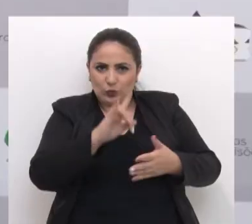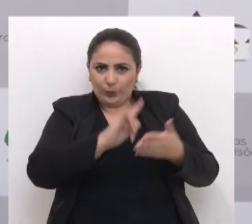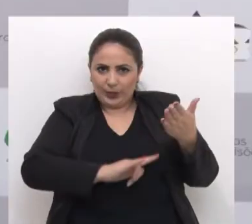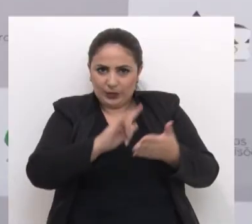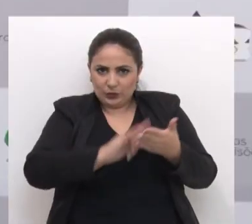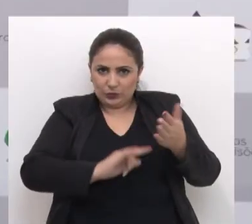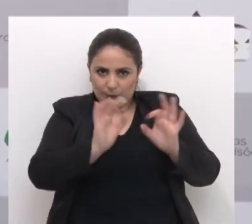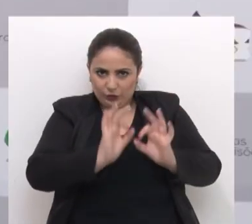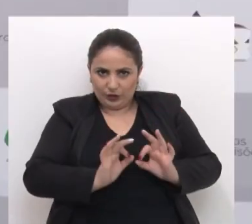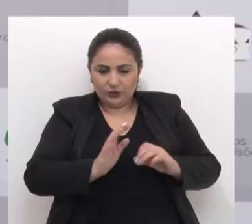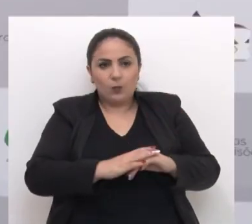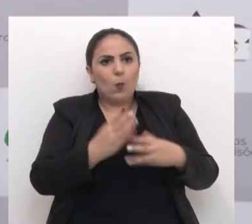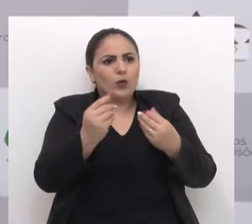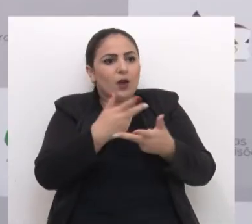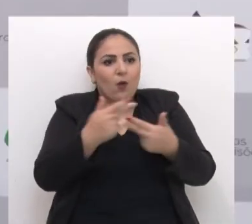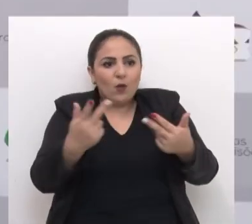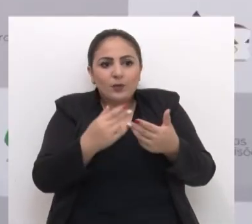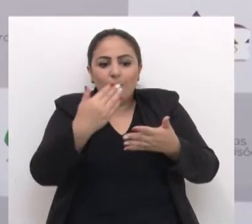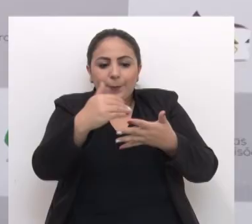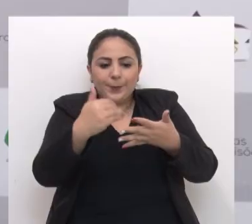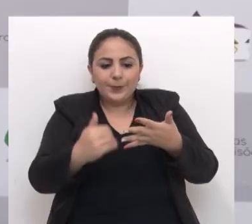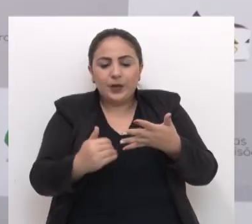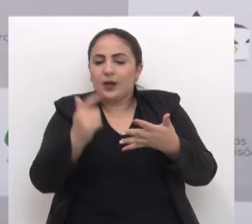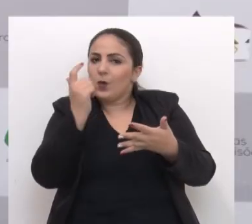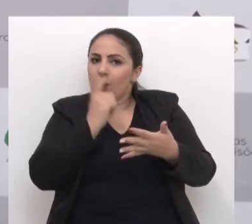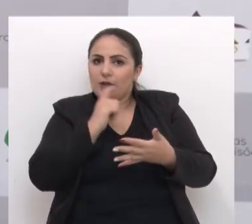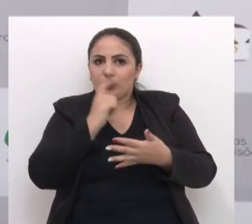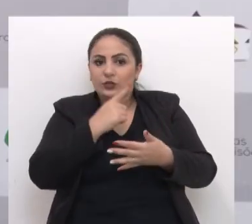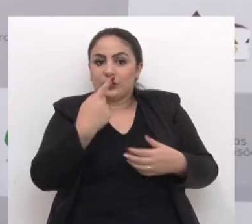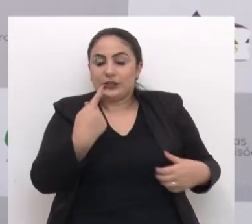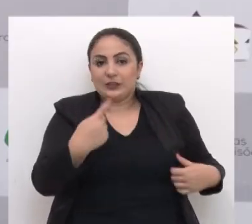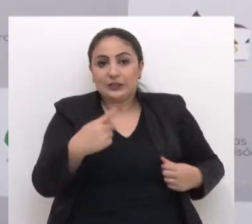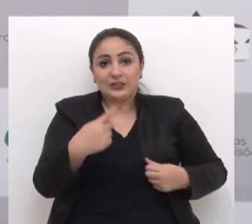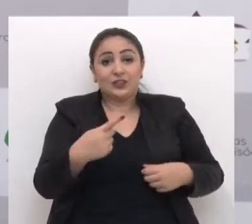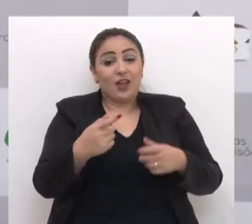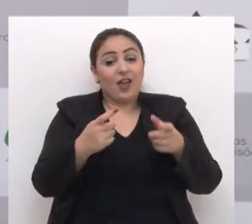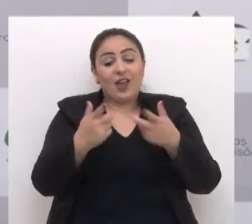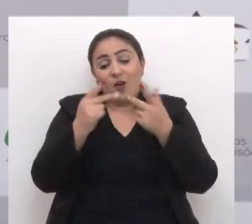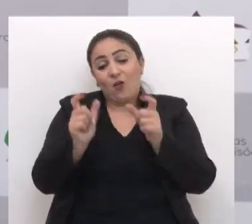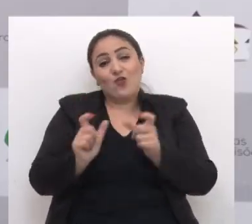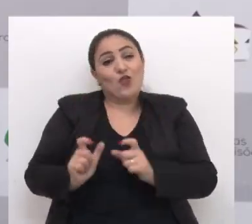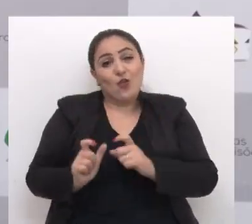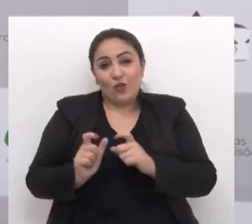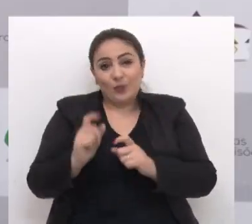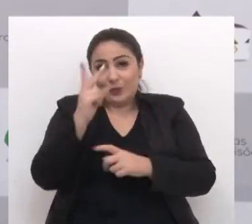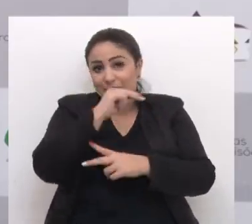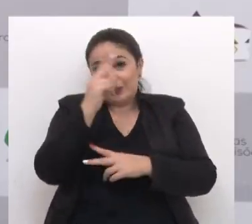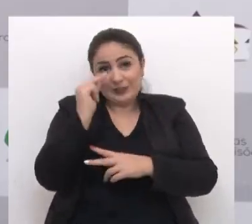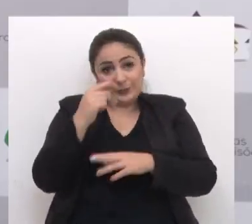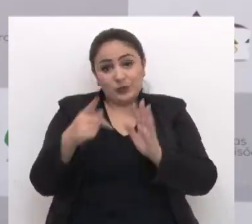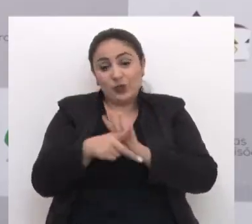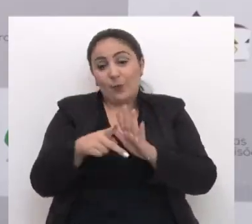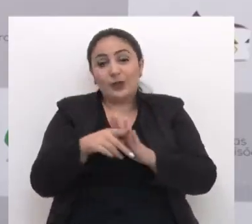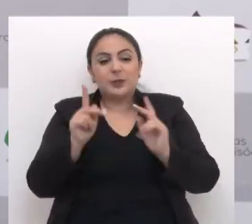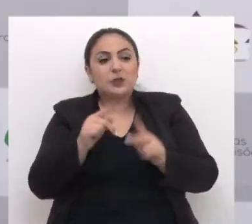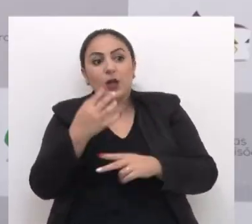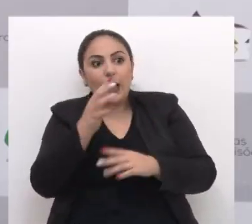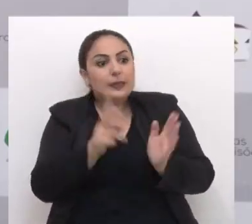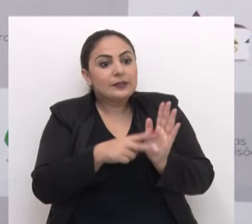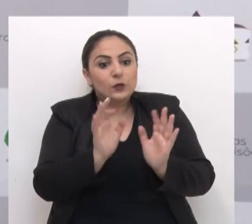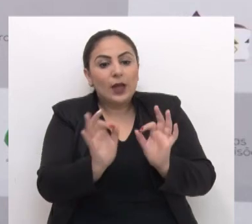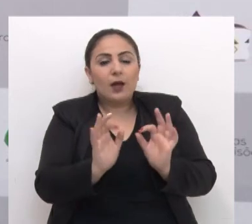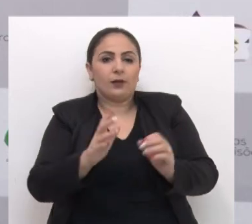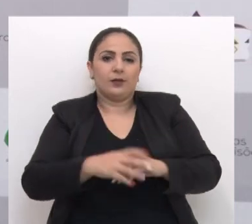coisa, são vários pontos, e que essa jogada dos municípios é algo para distrair a